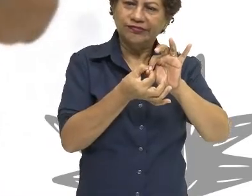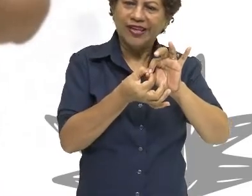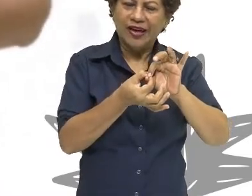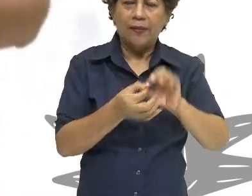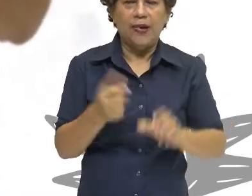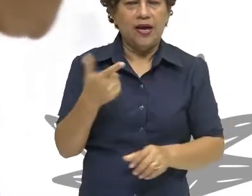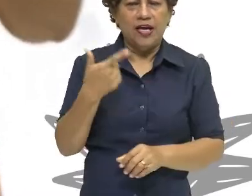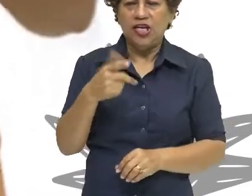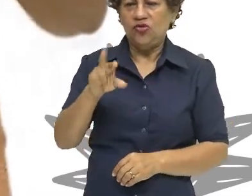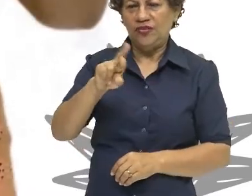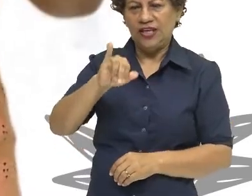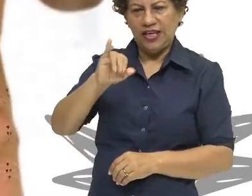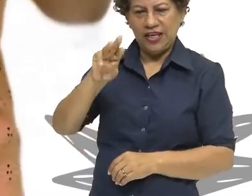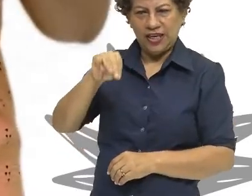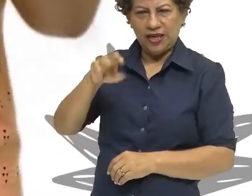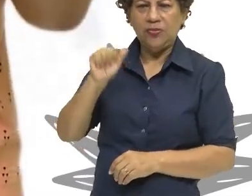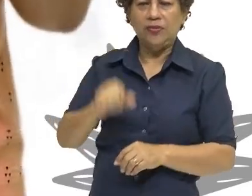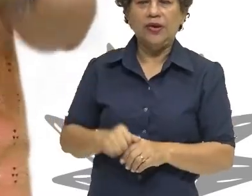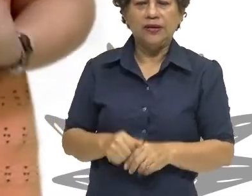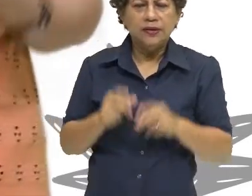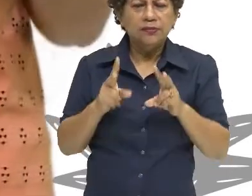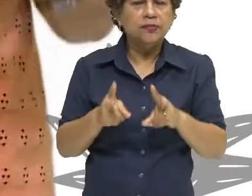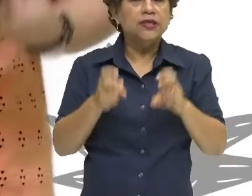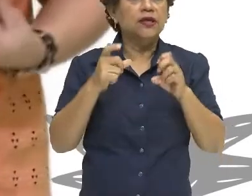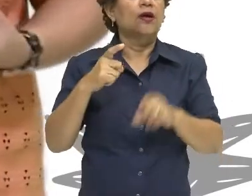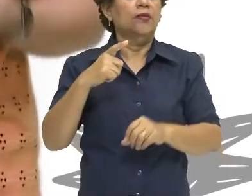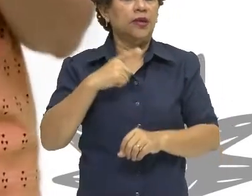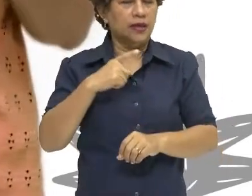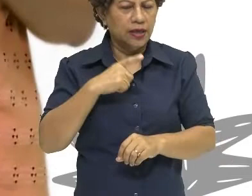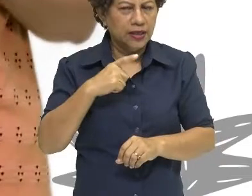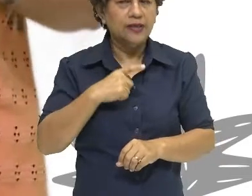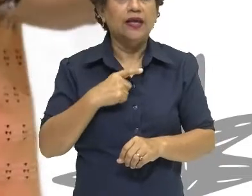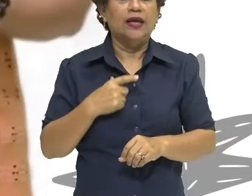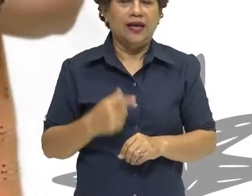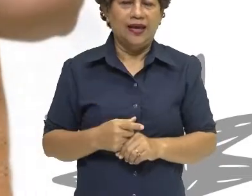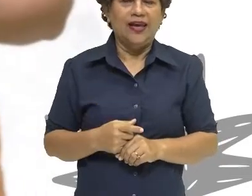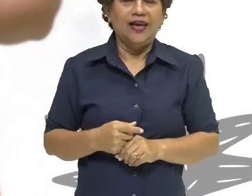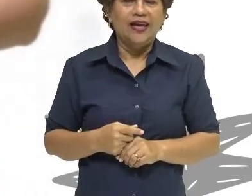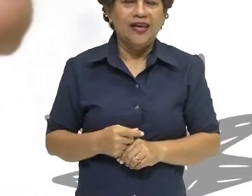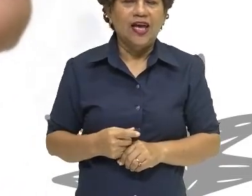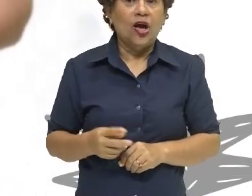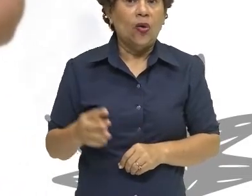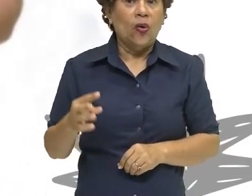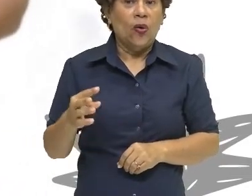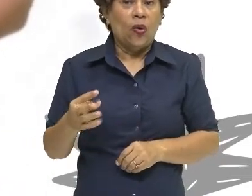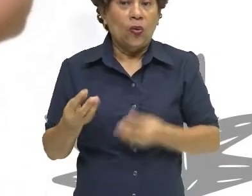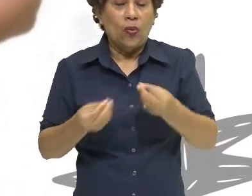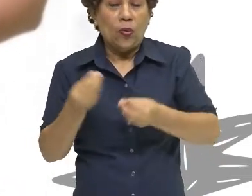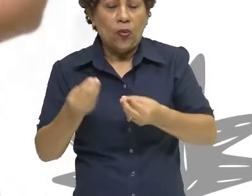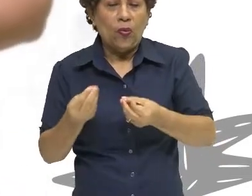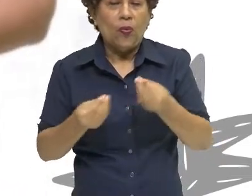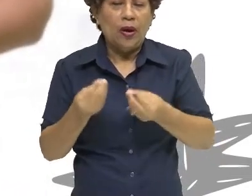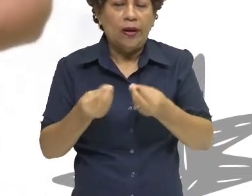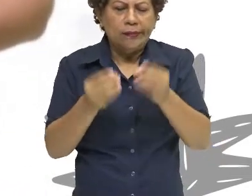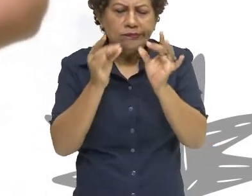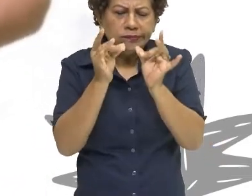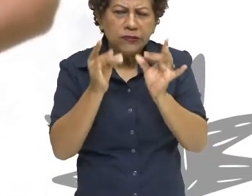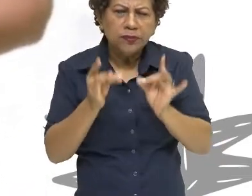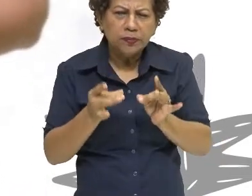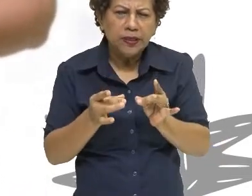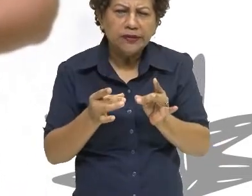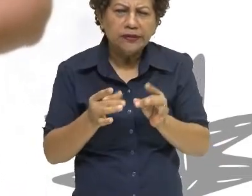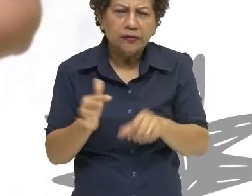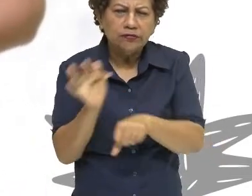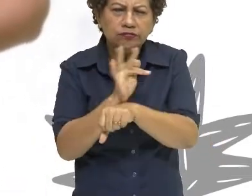Então a gente vê que existe ali a presença de uma técnica, mesmo que seja de uma pessoa que pouco estudou. Por quê? Porque ele entende